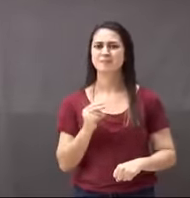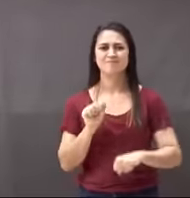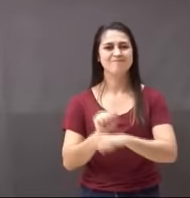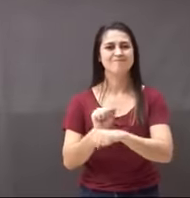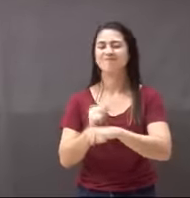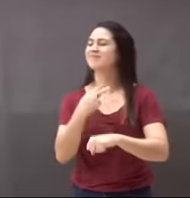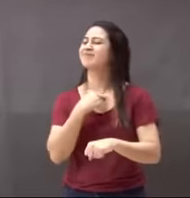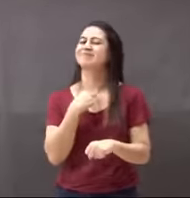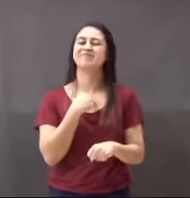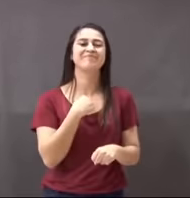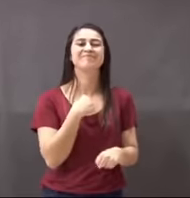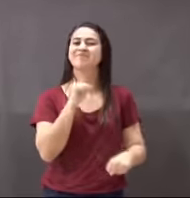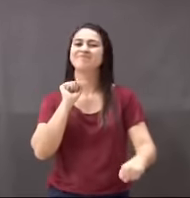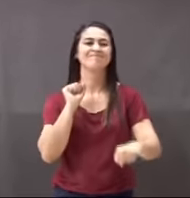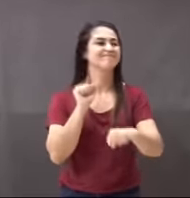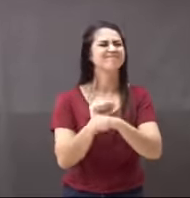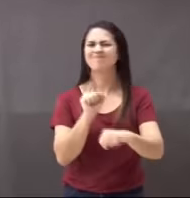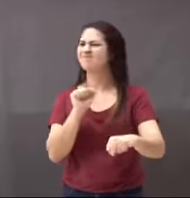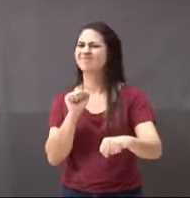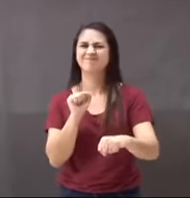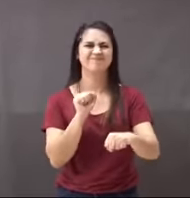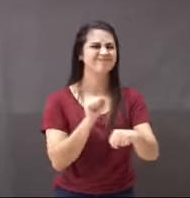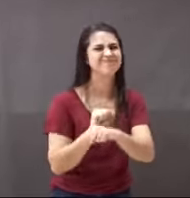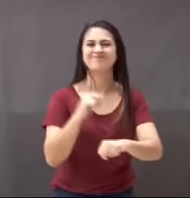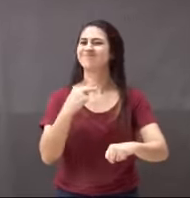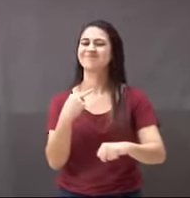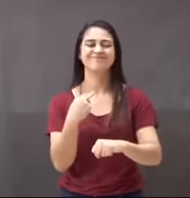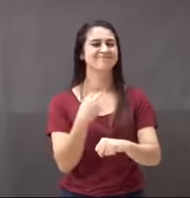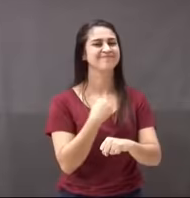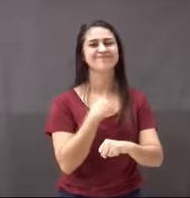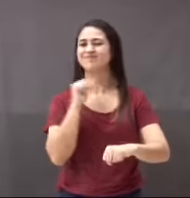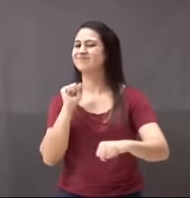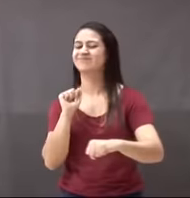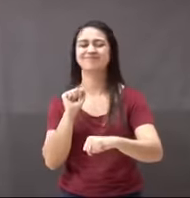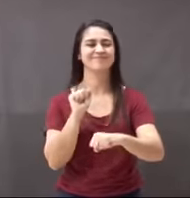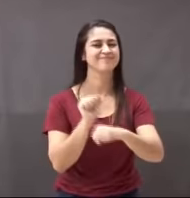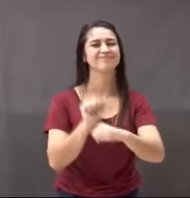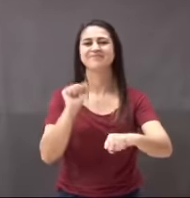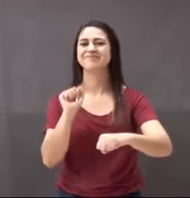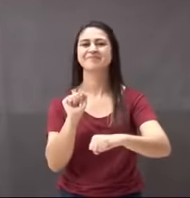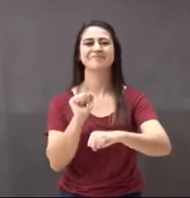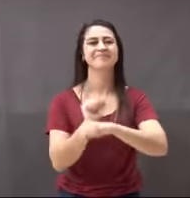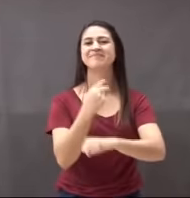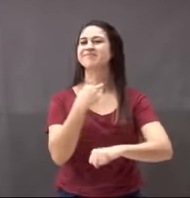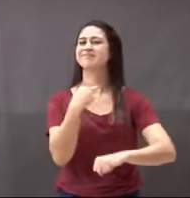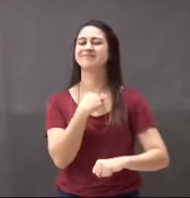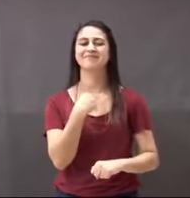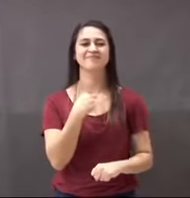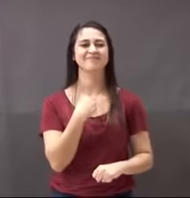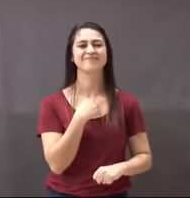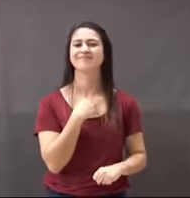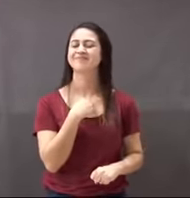vai parar, você não vai parar, você não vai parar, você não vai parar.